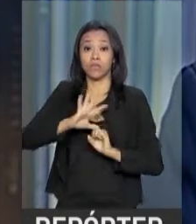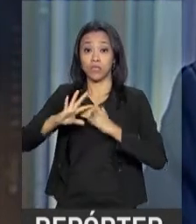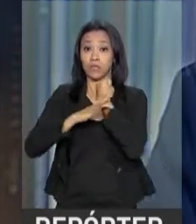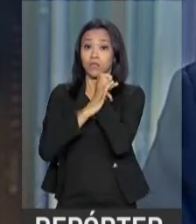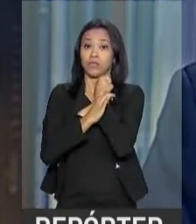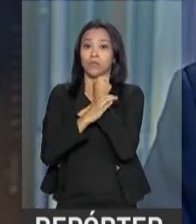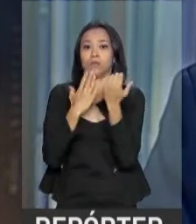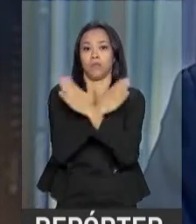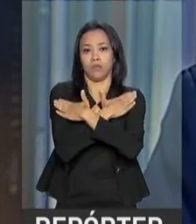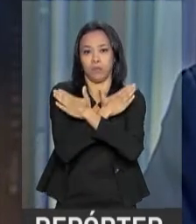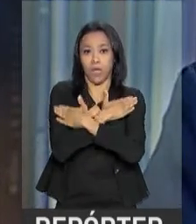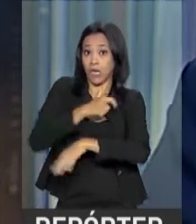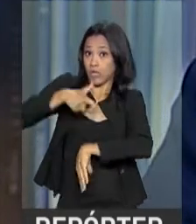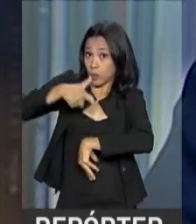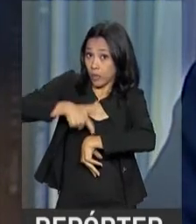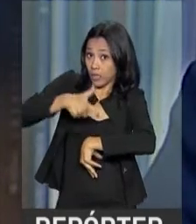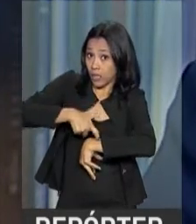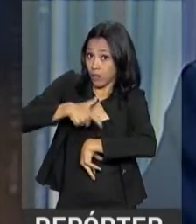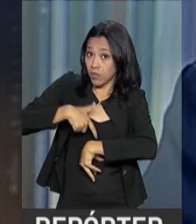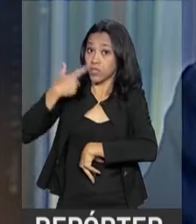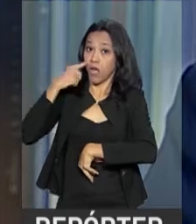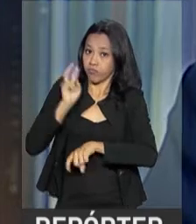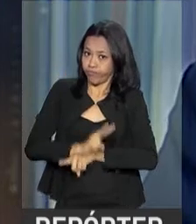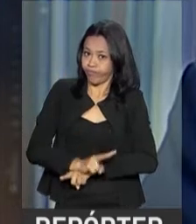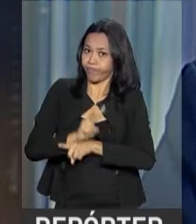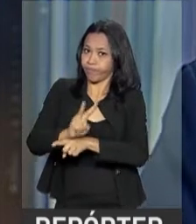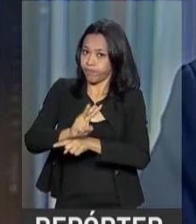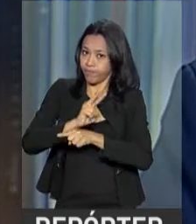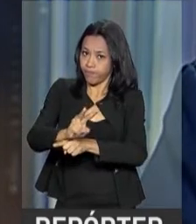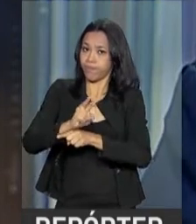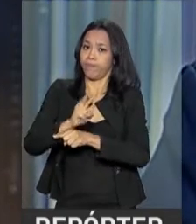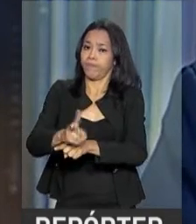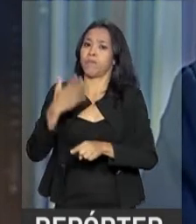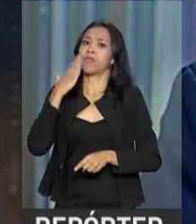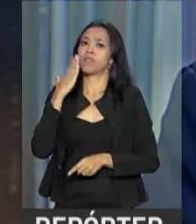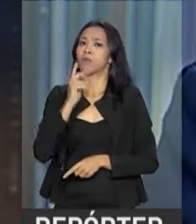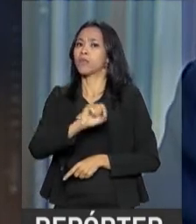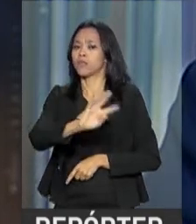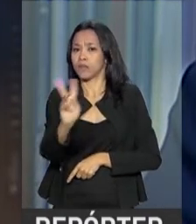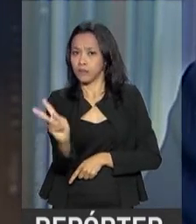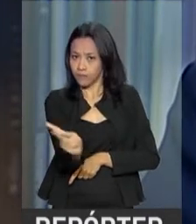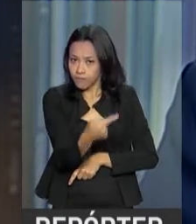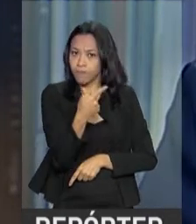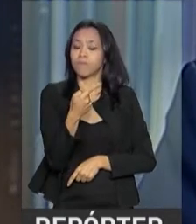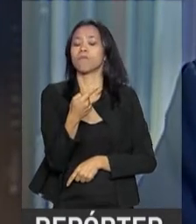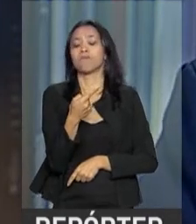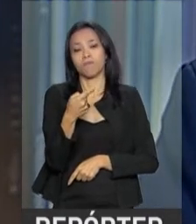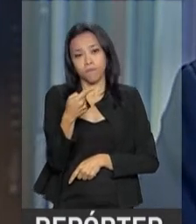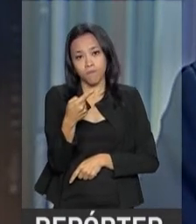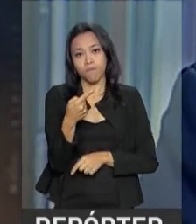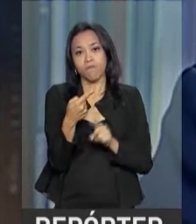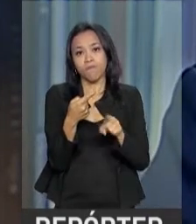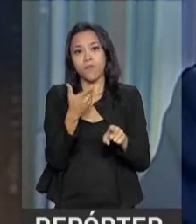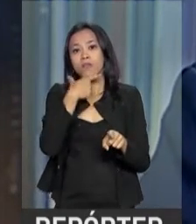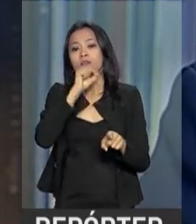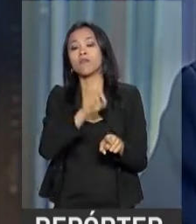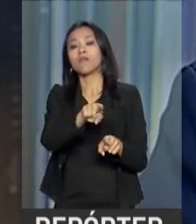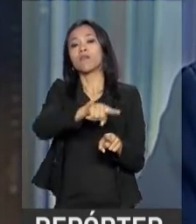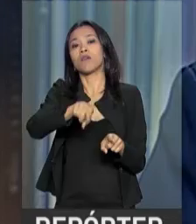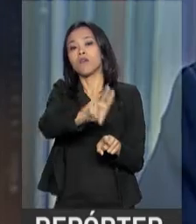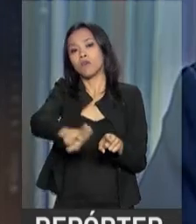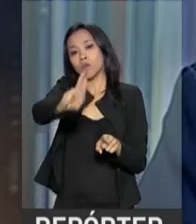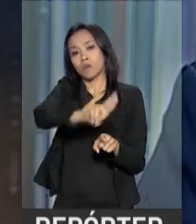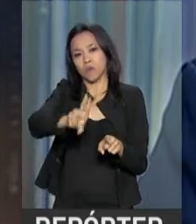no país em tempo real e identificando essas mutações a no modus operandi é